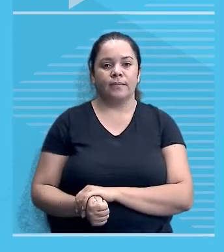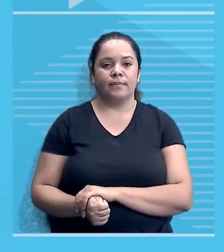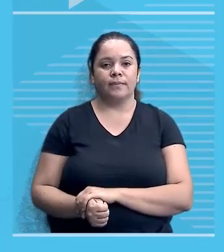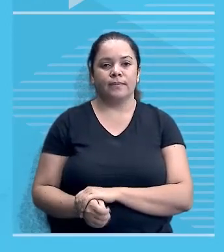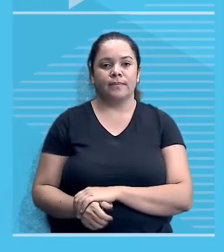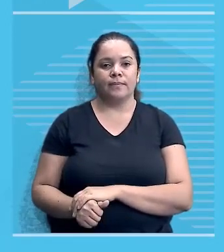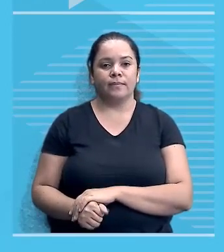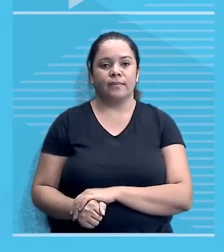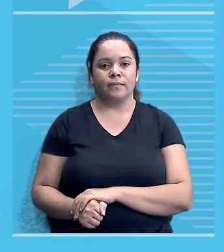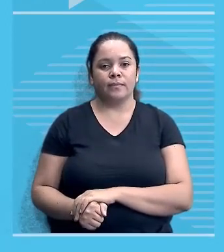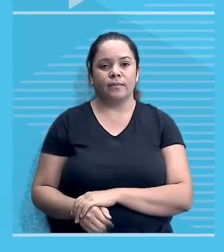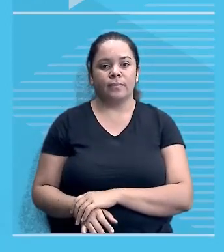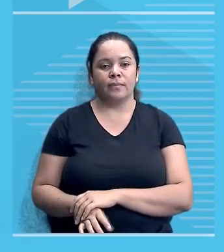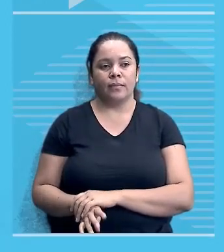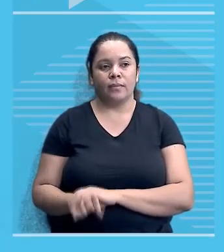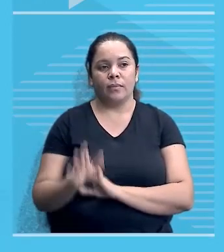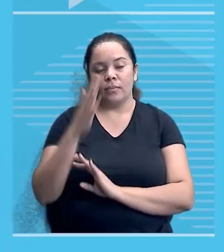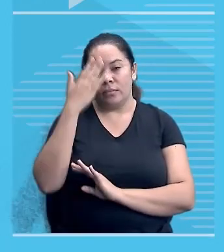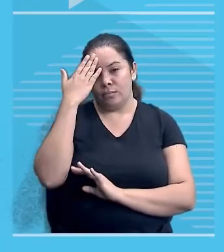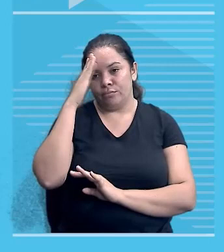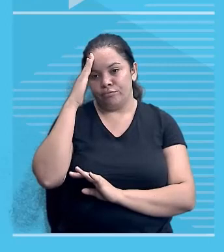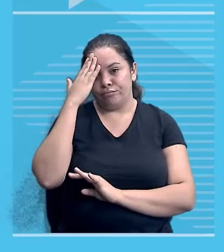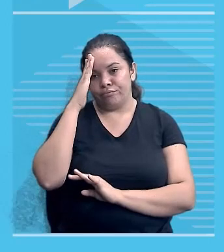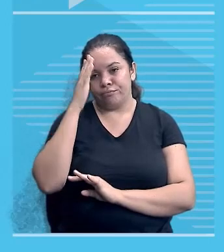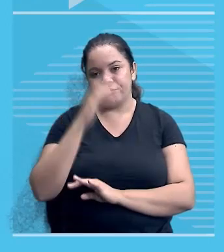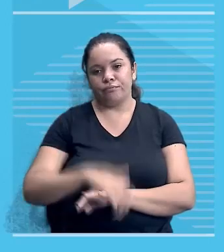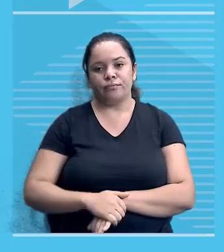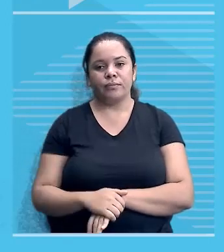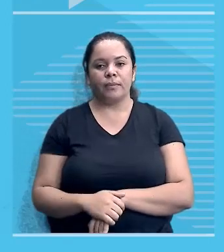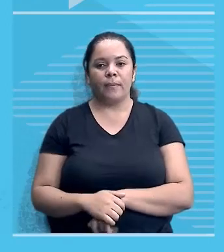cidade então compreendendo galera tá claro